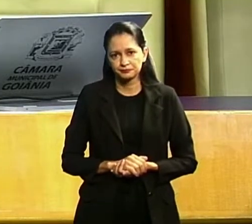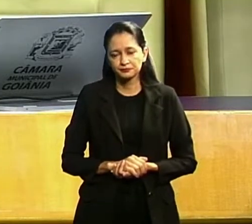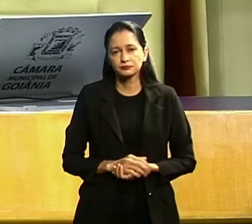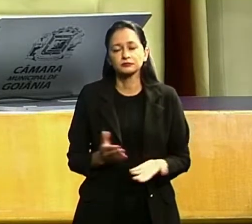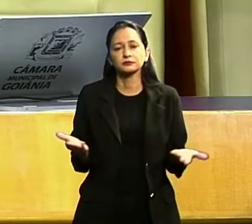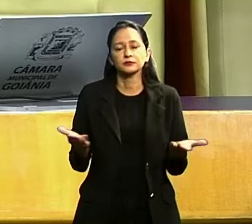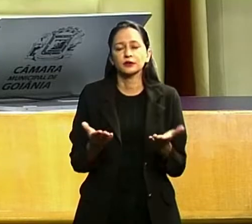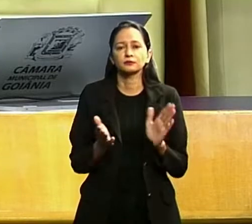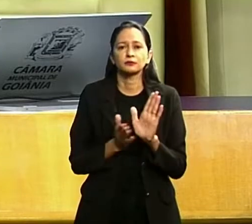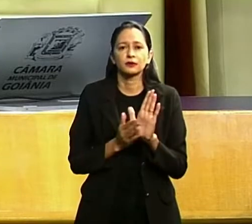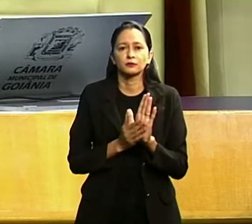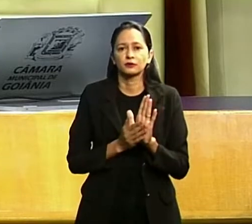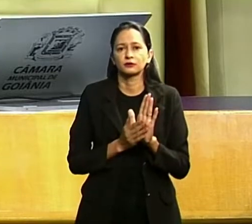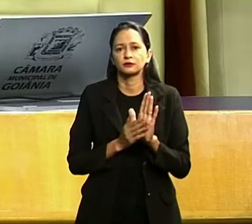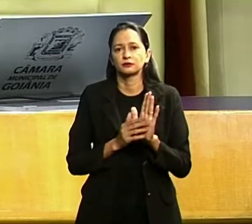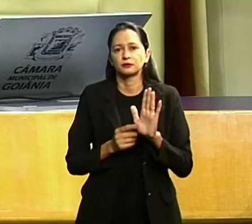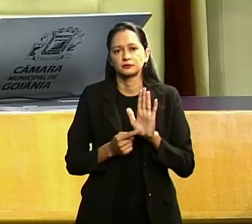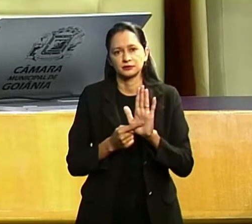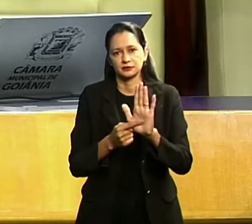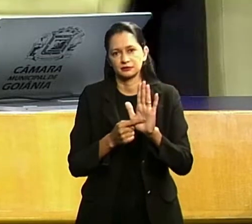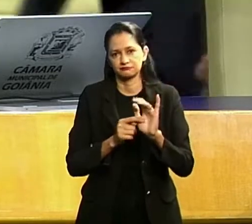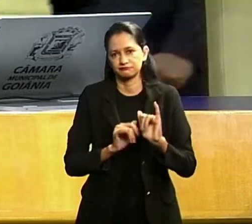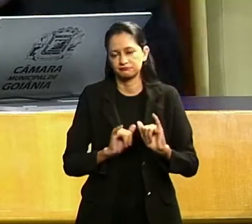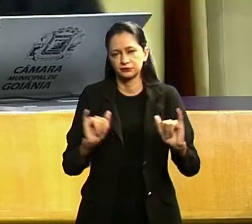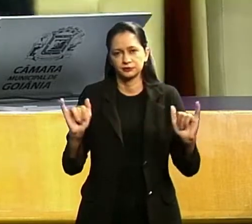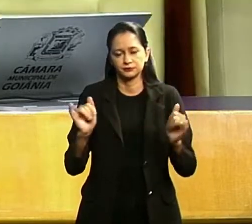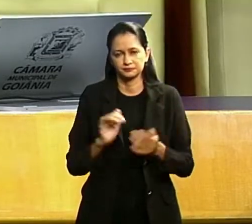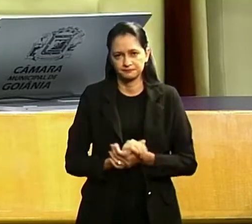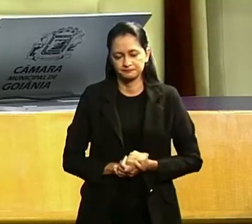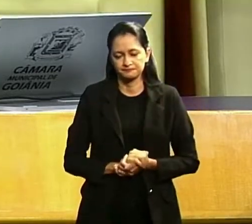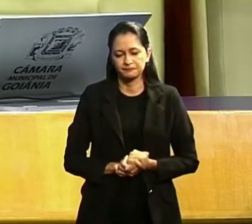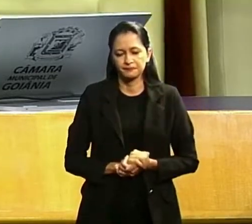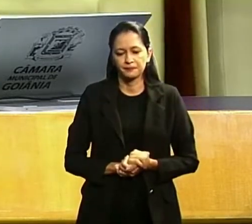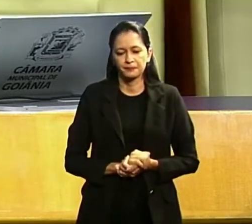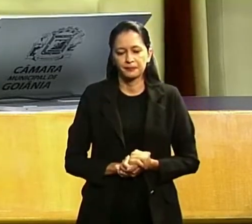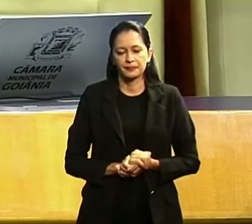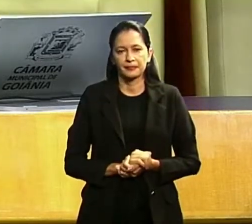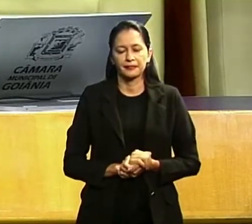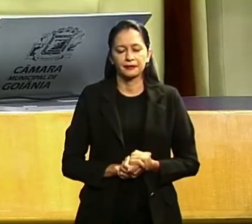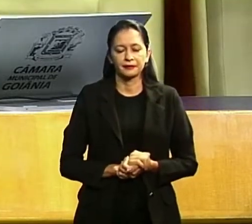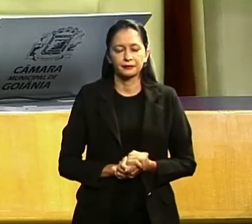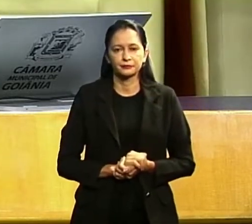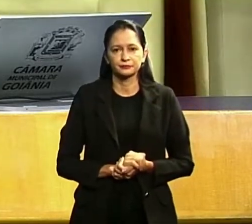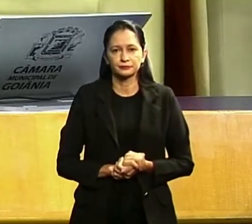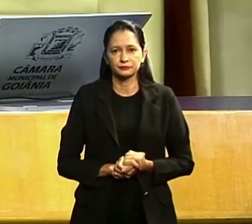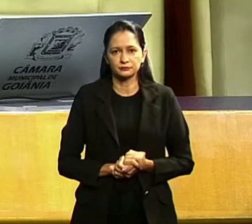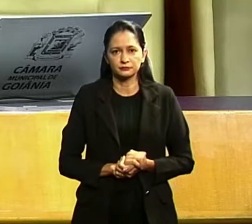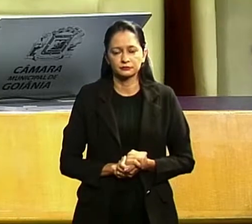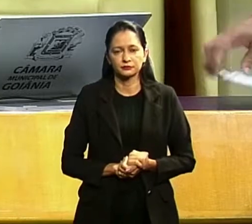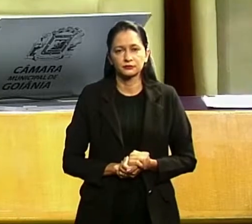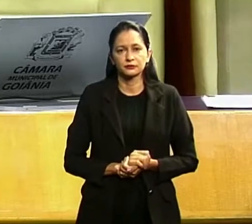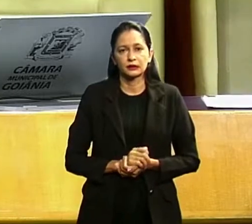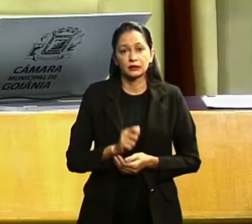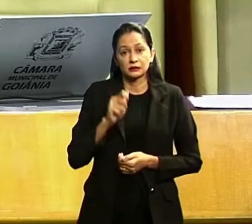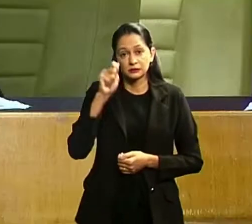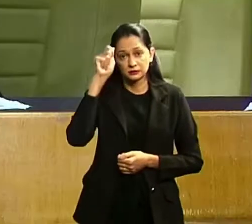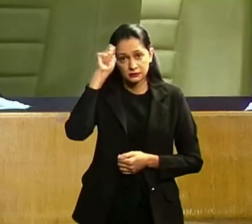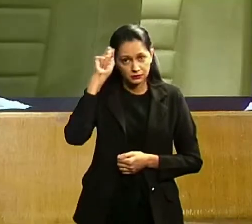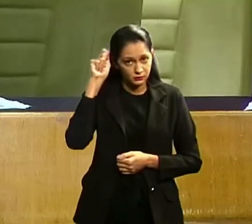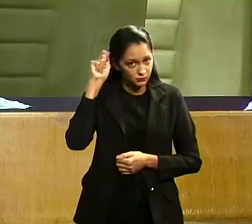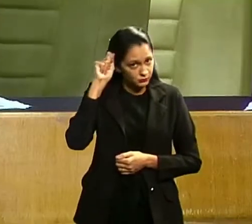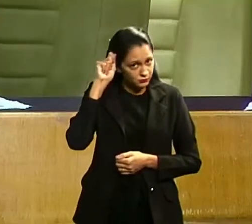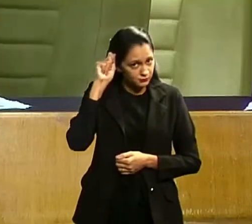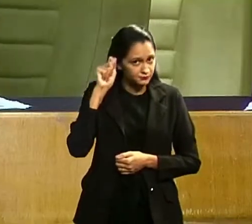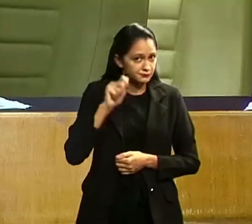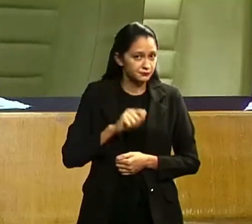Apresentação de matérias, senhores vereadores. Presidente, apresentação de matérias. Vereador Anselmo, apresentação de matérias.